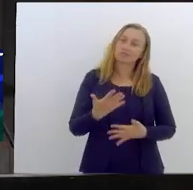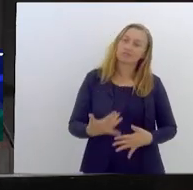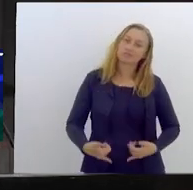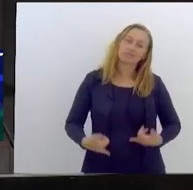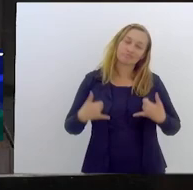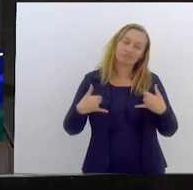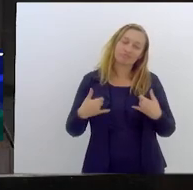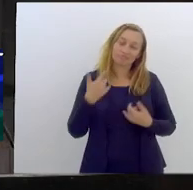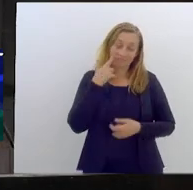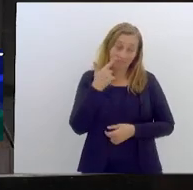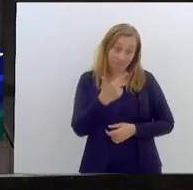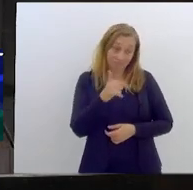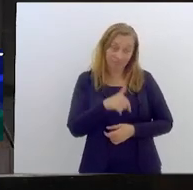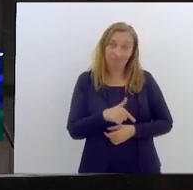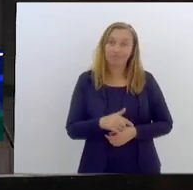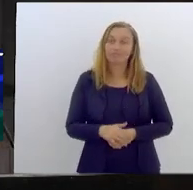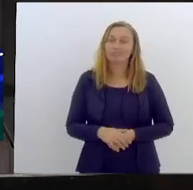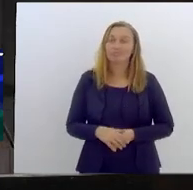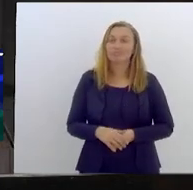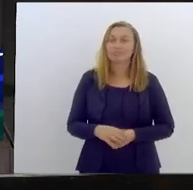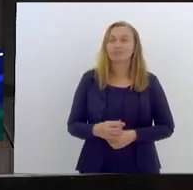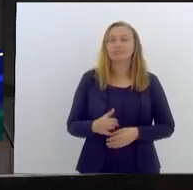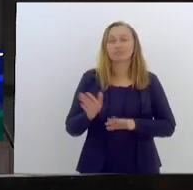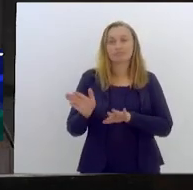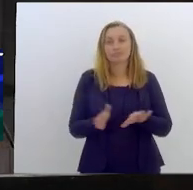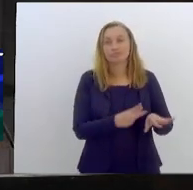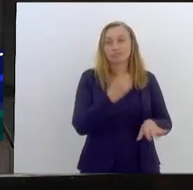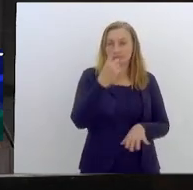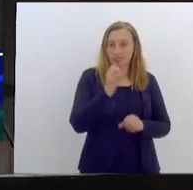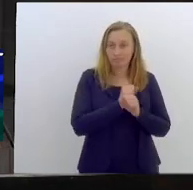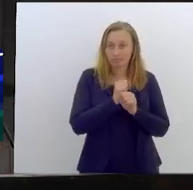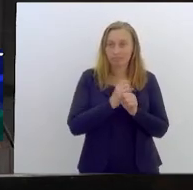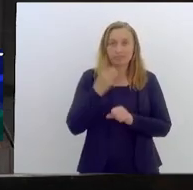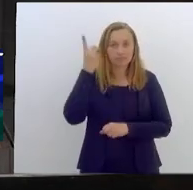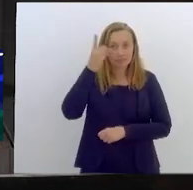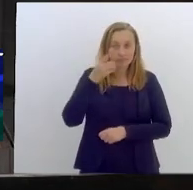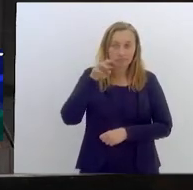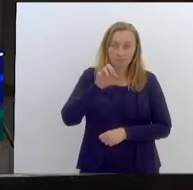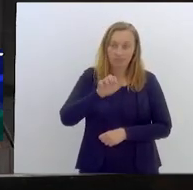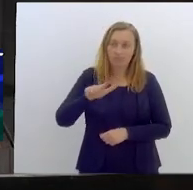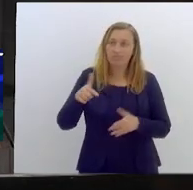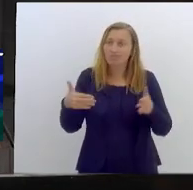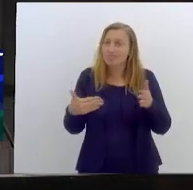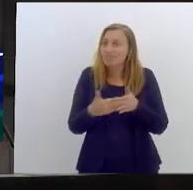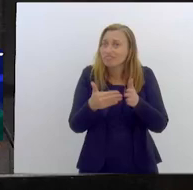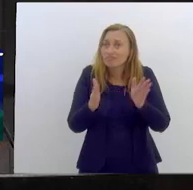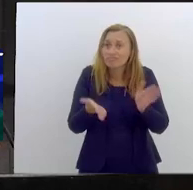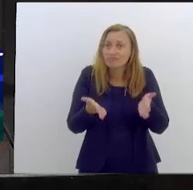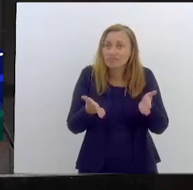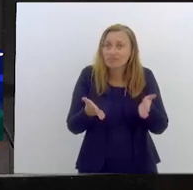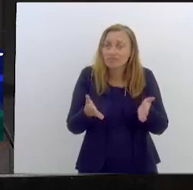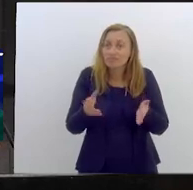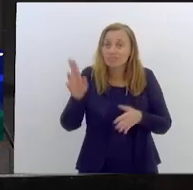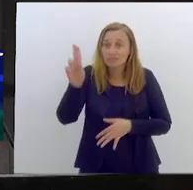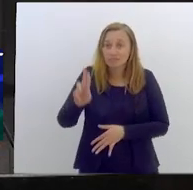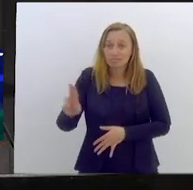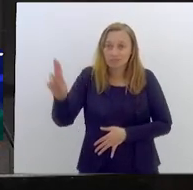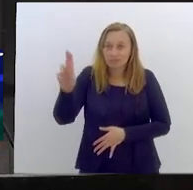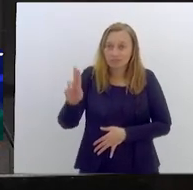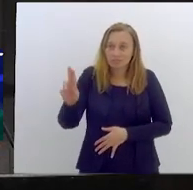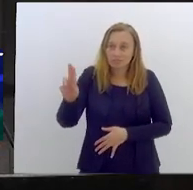aqui. Passado um ano, deputado Rafael, até hoje a